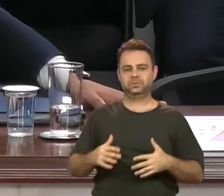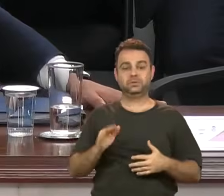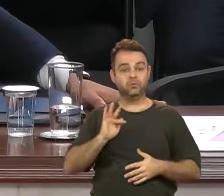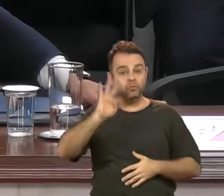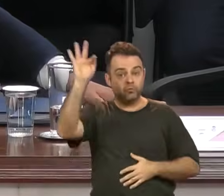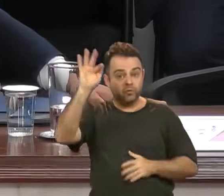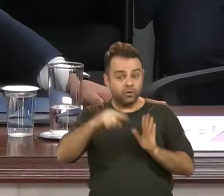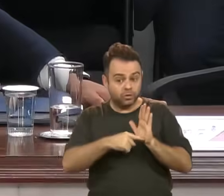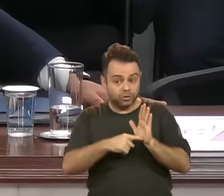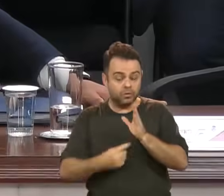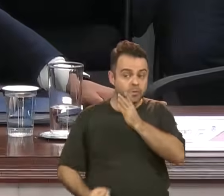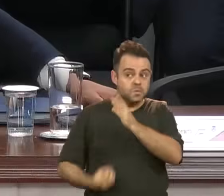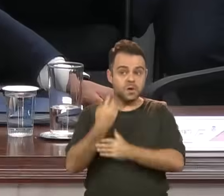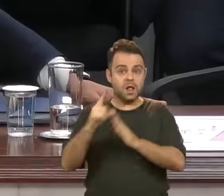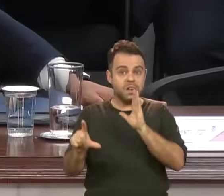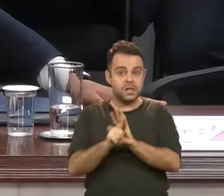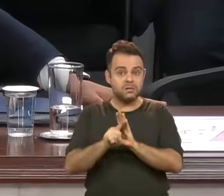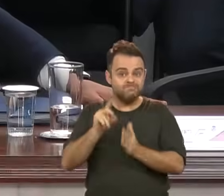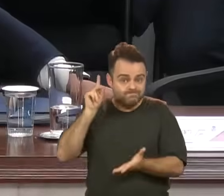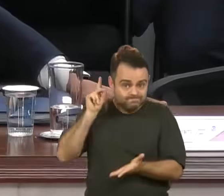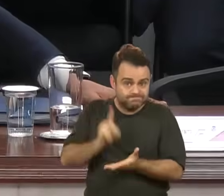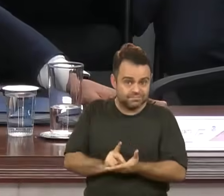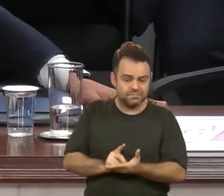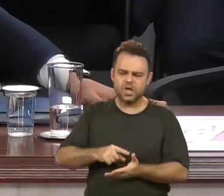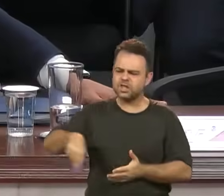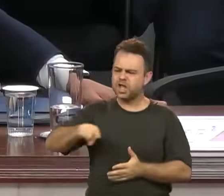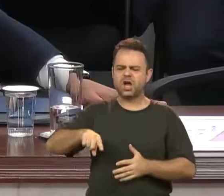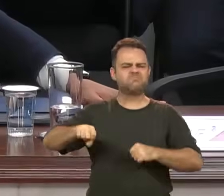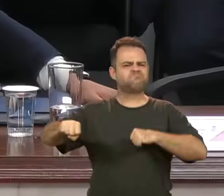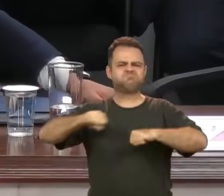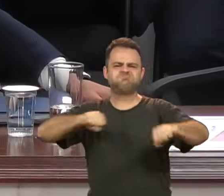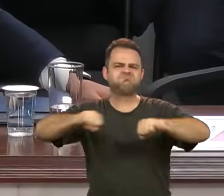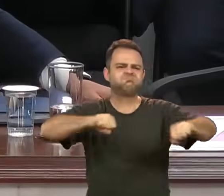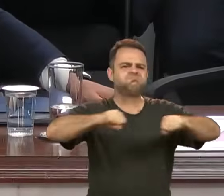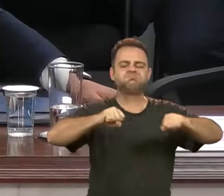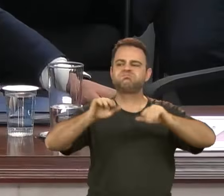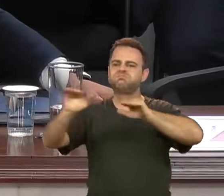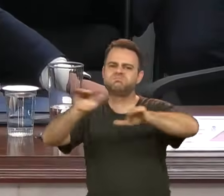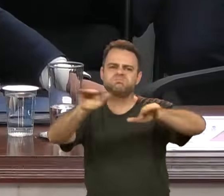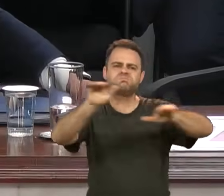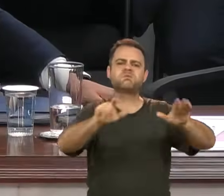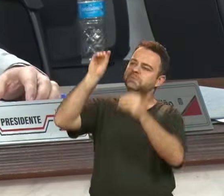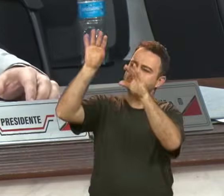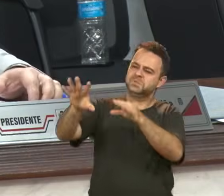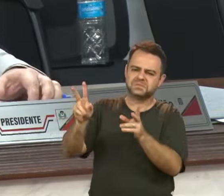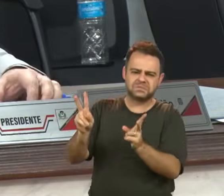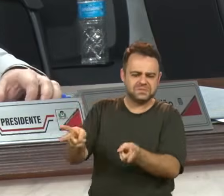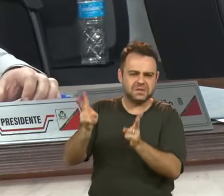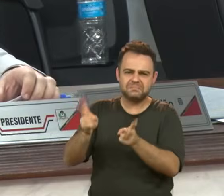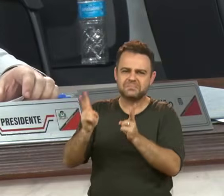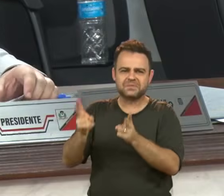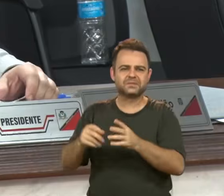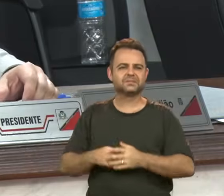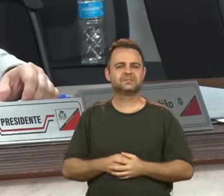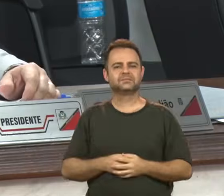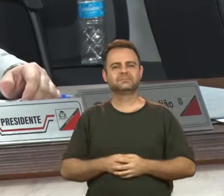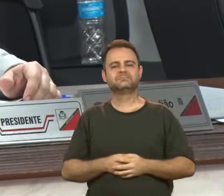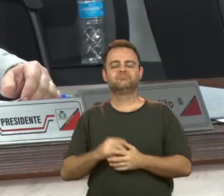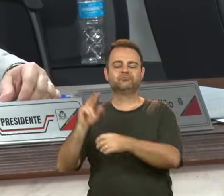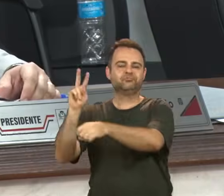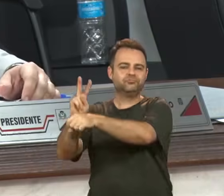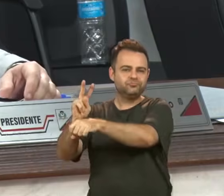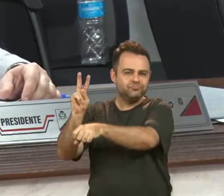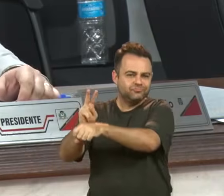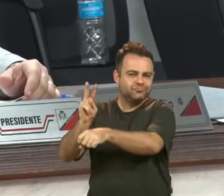lutar com unhas e dentes para que de fato se cumpra essa lei na nossa cidade de Rio Preto. Que possa sempre proteger